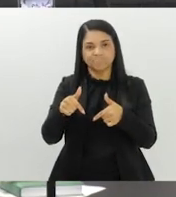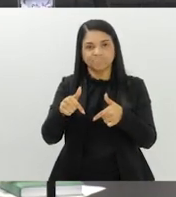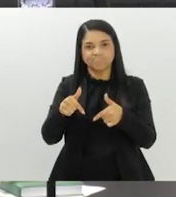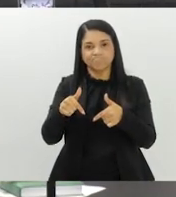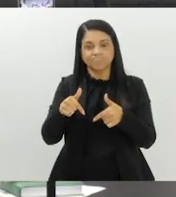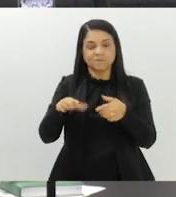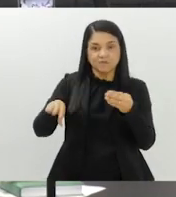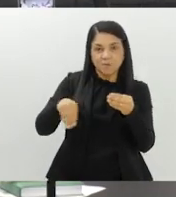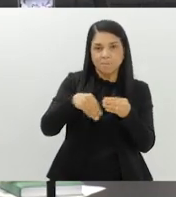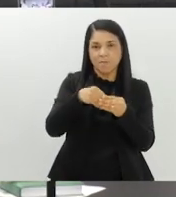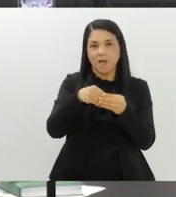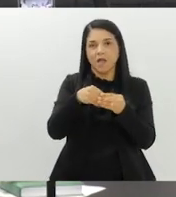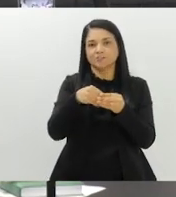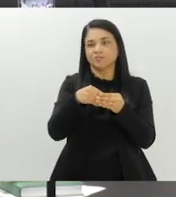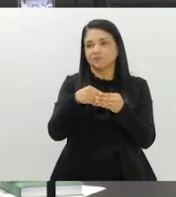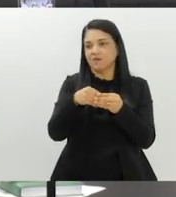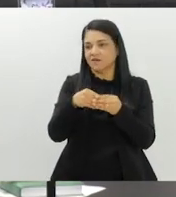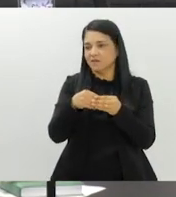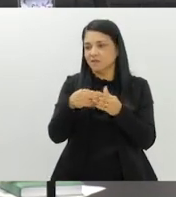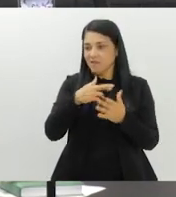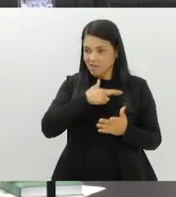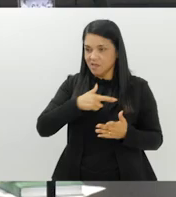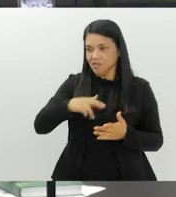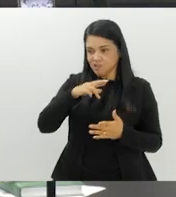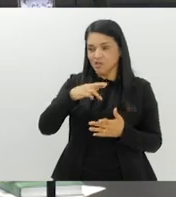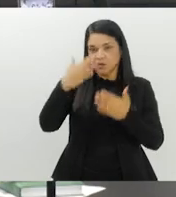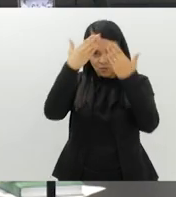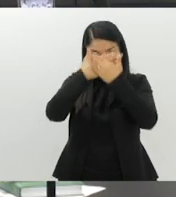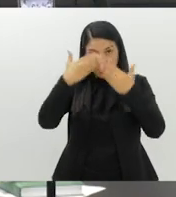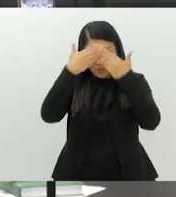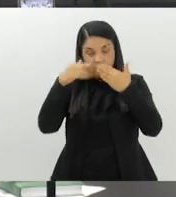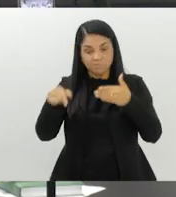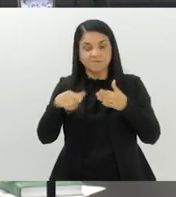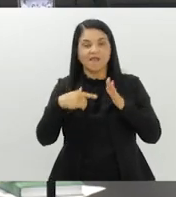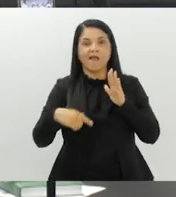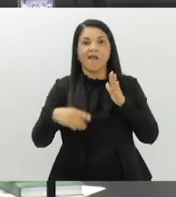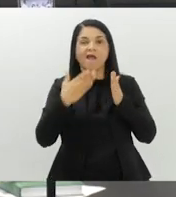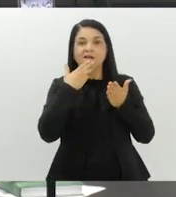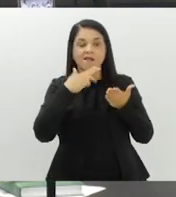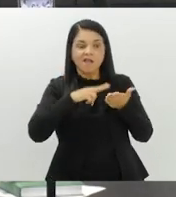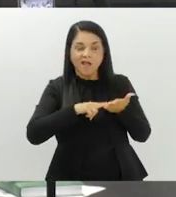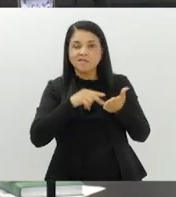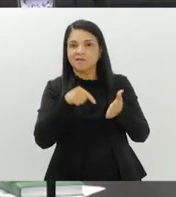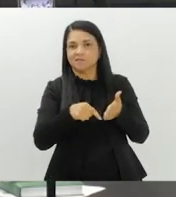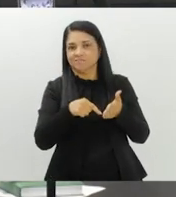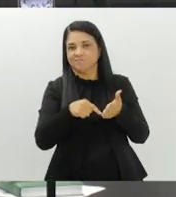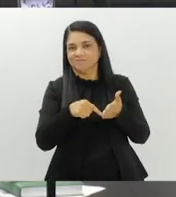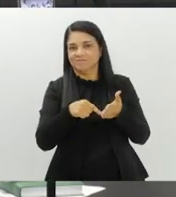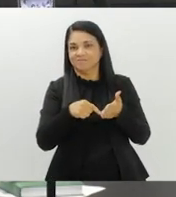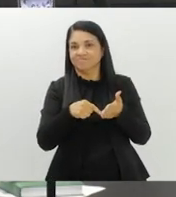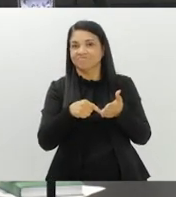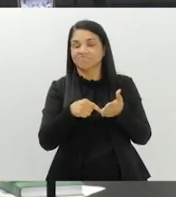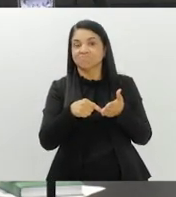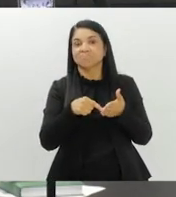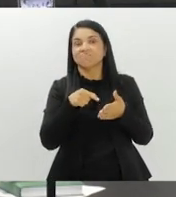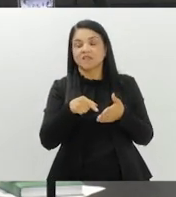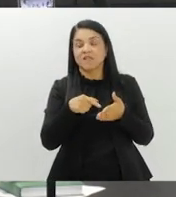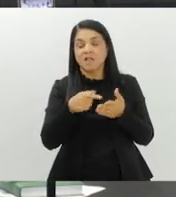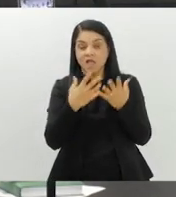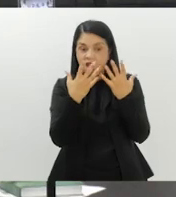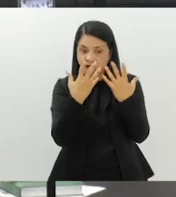do ritual de Umbanda, e a Carta Magna, ela desmente aquela prática. E o juiz aceitou a Carta Magna da Umbanda